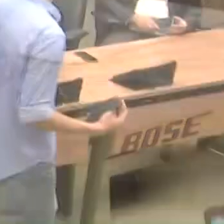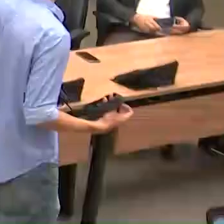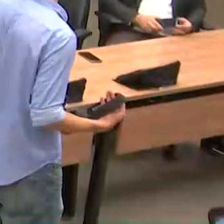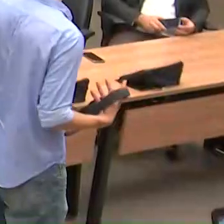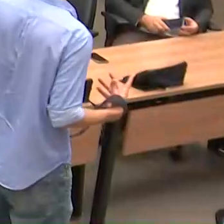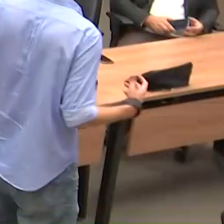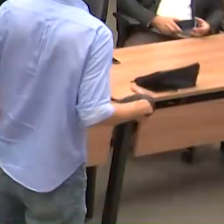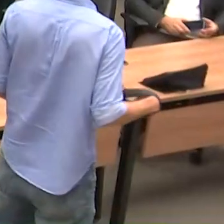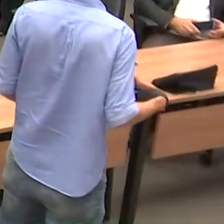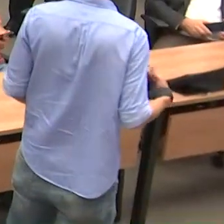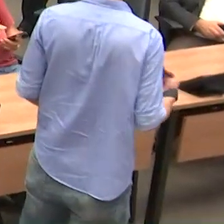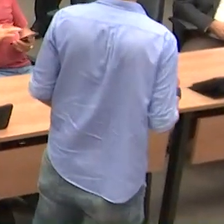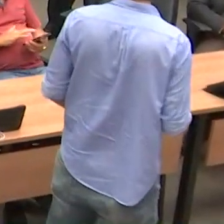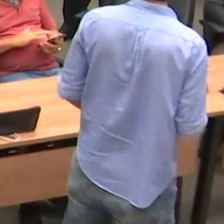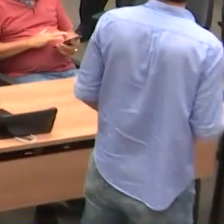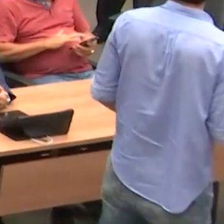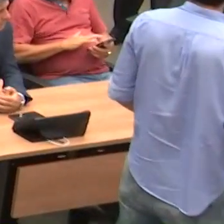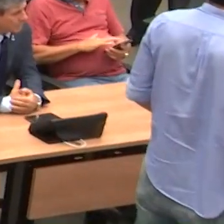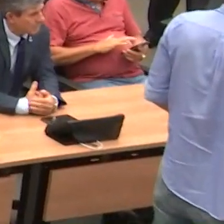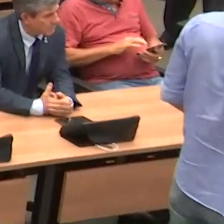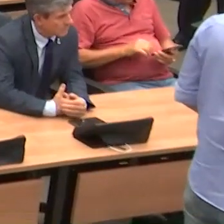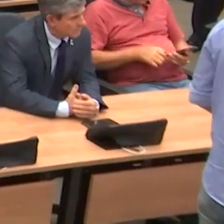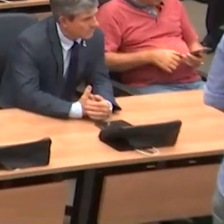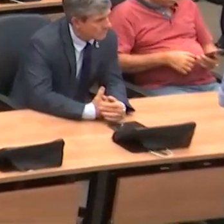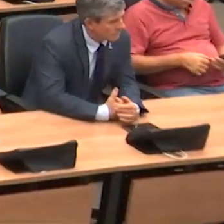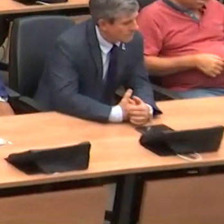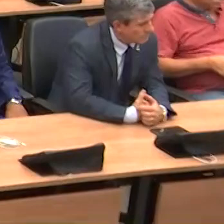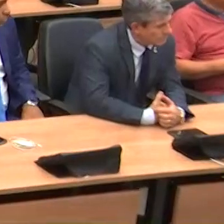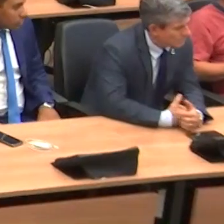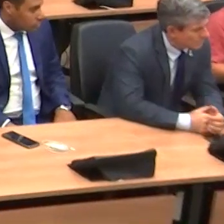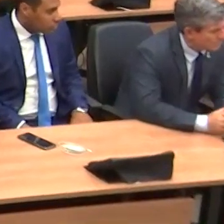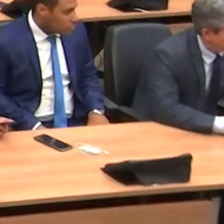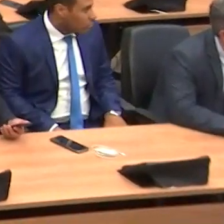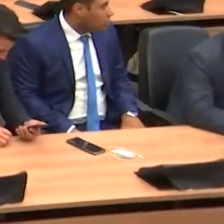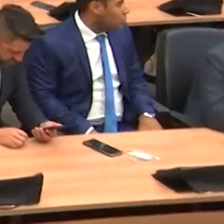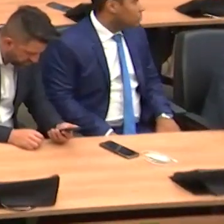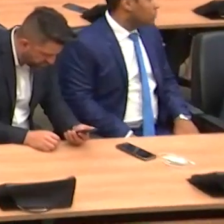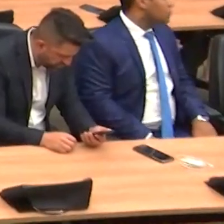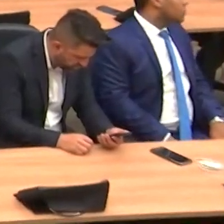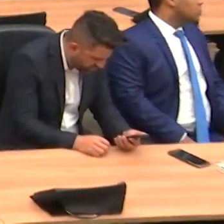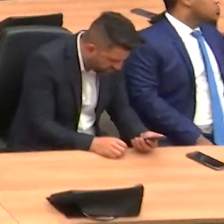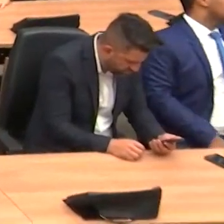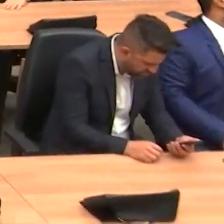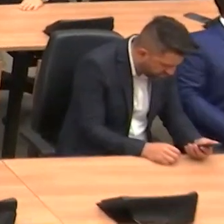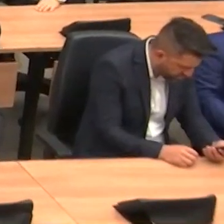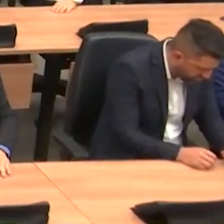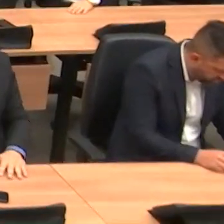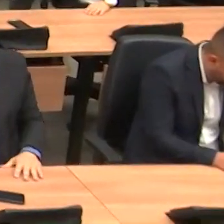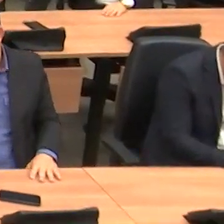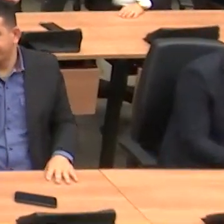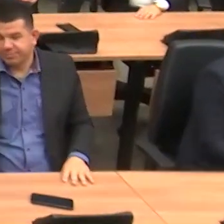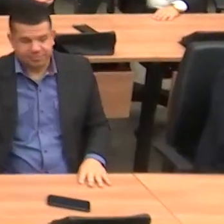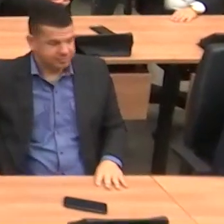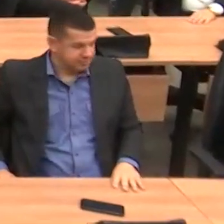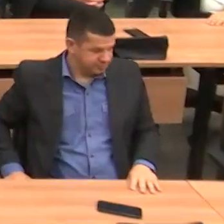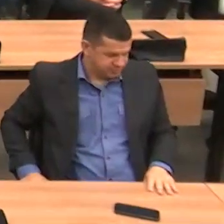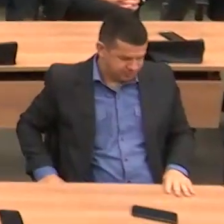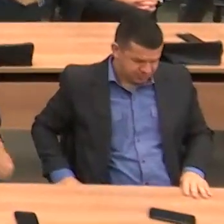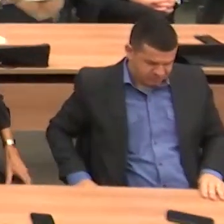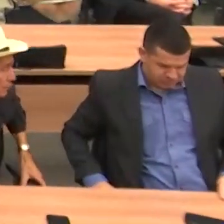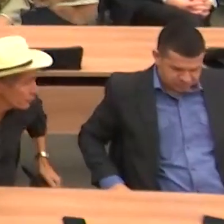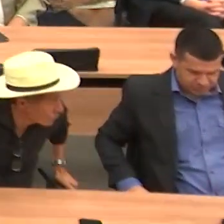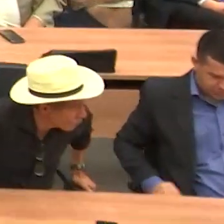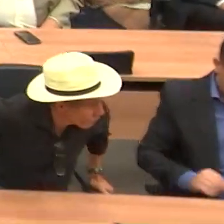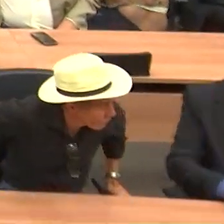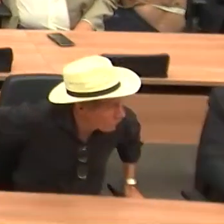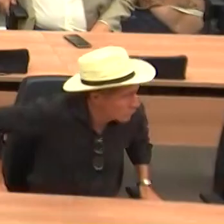aqui da Câmara está lotado. A população compareceu, todo mundo aí querendo acompanhar essa audiência, que também vai contar com a